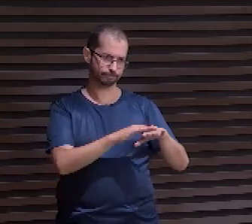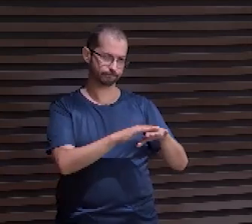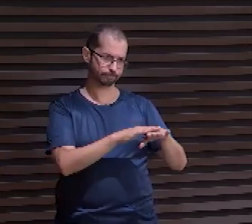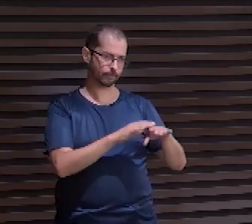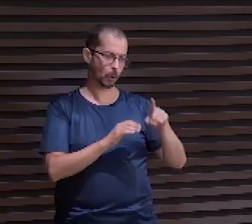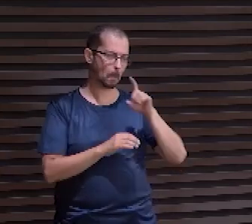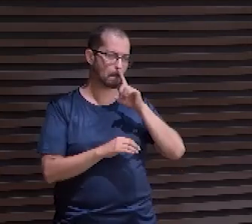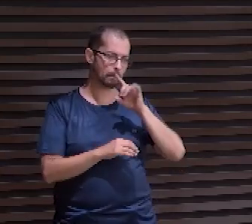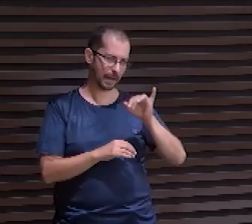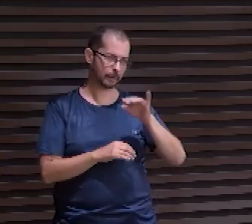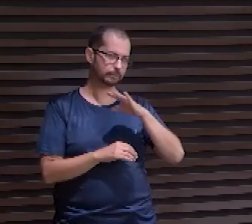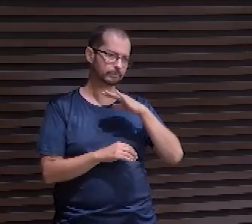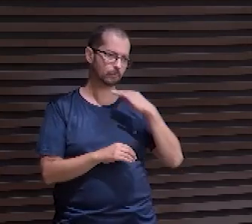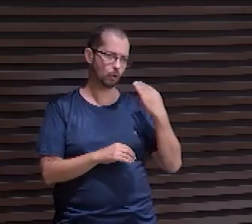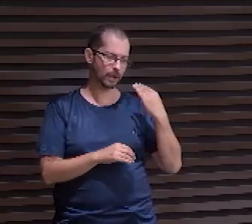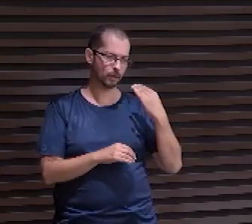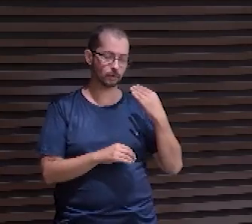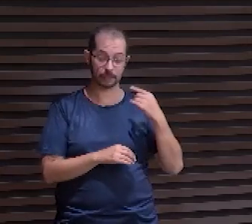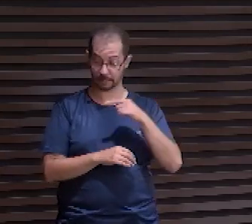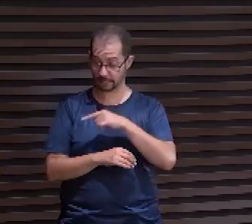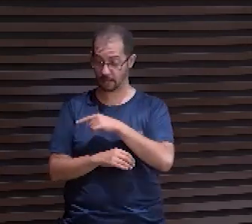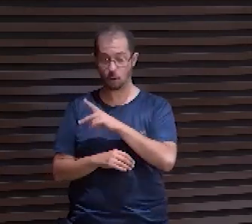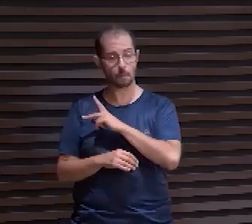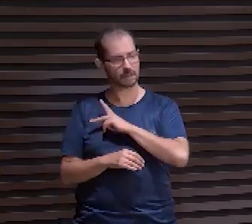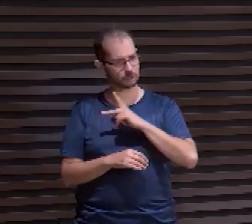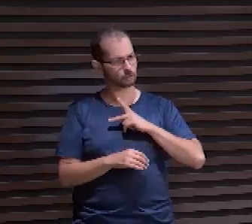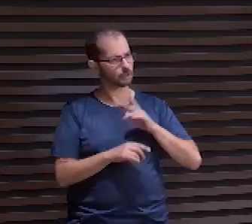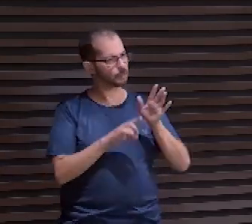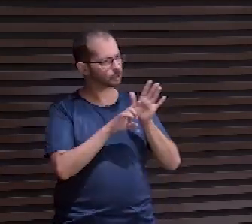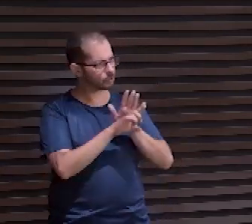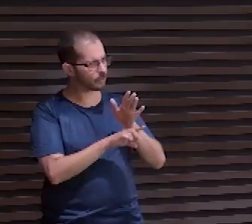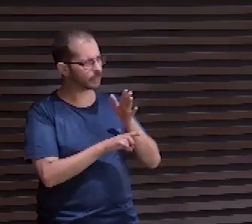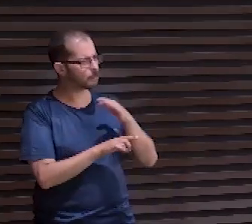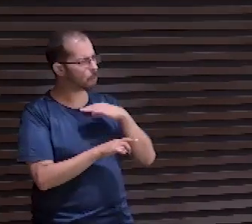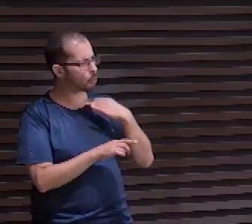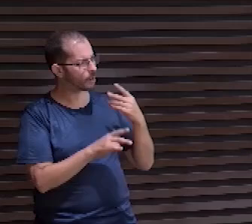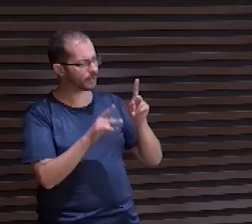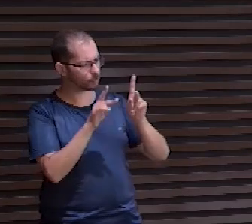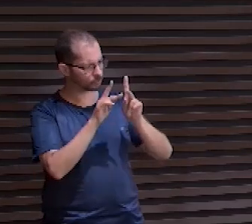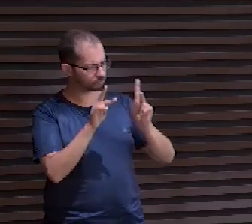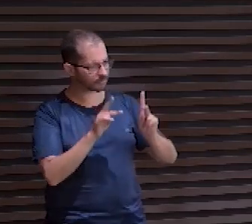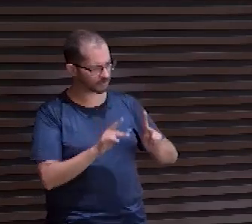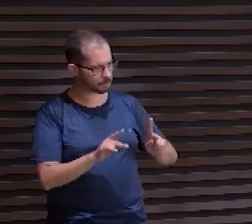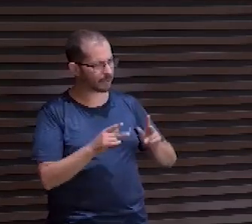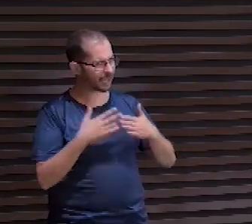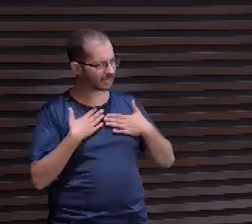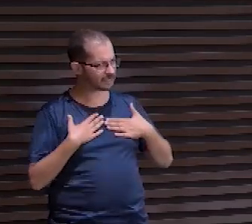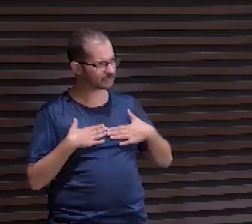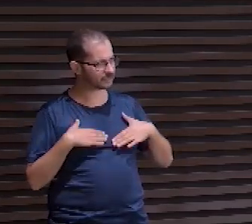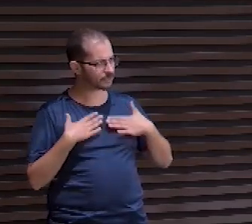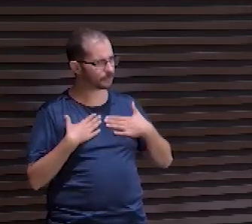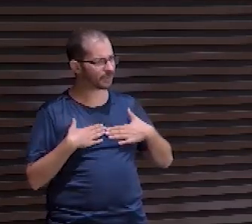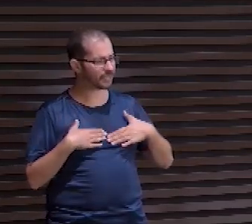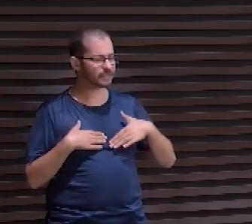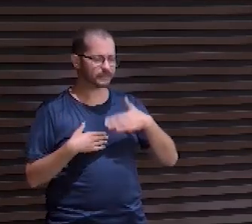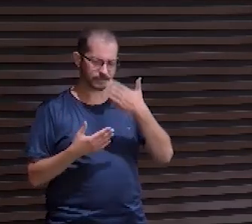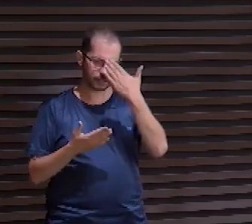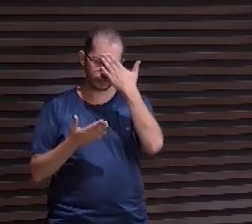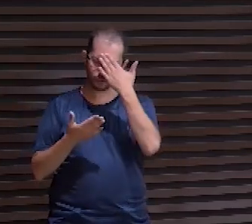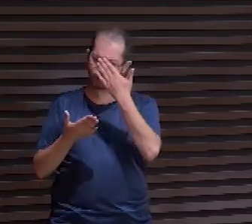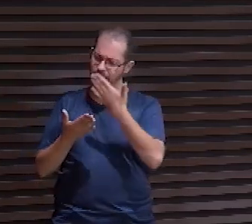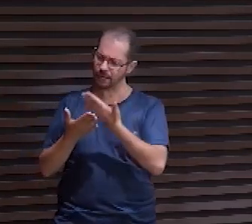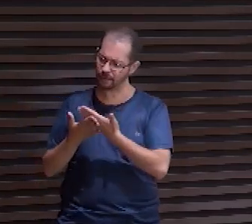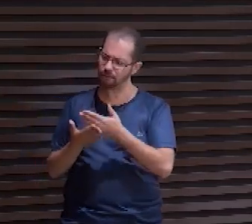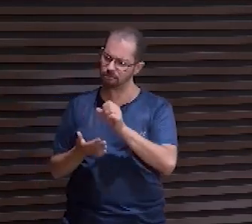Ele morreu em paz? Perguntou o pastor. Sim, pastor. Eu creio que sim.